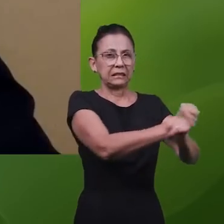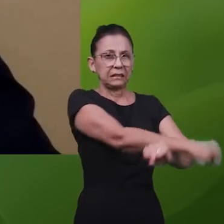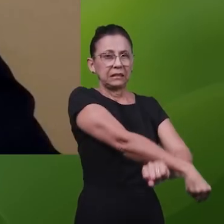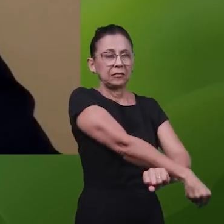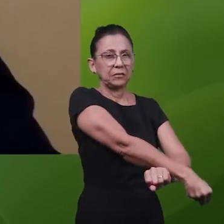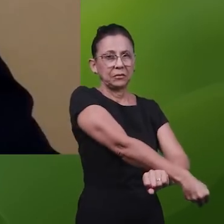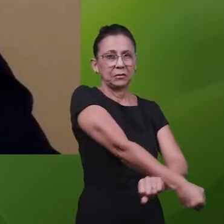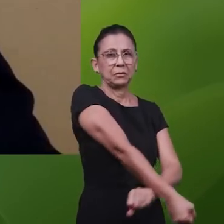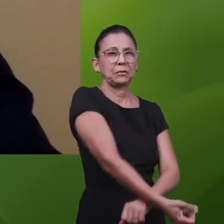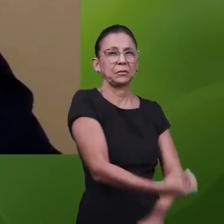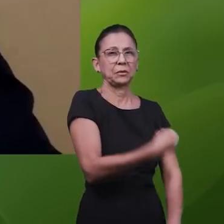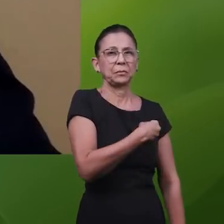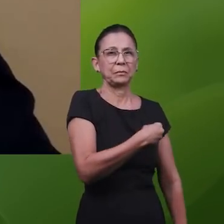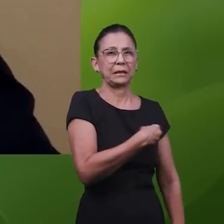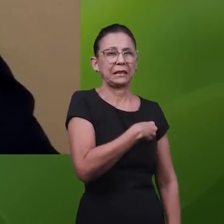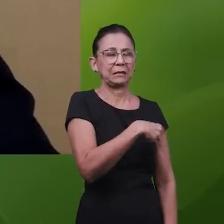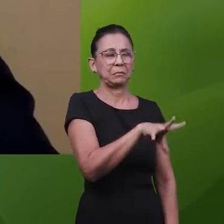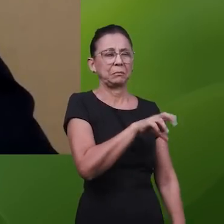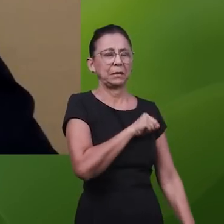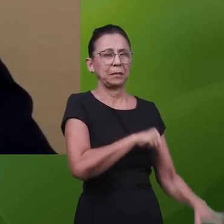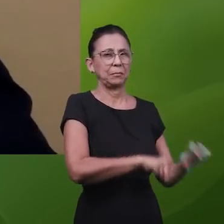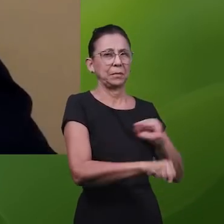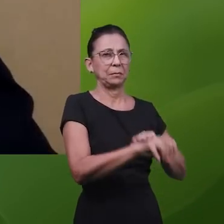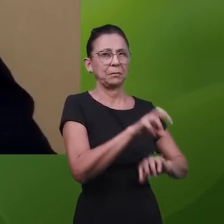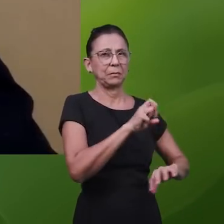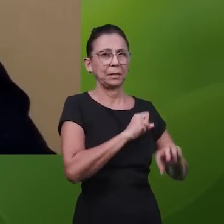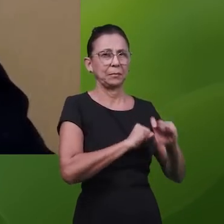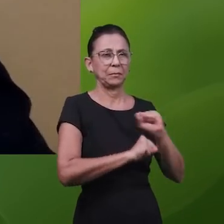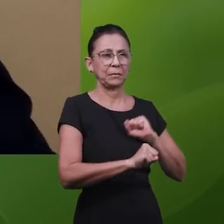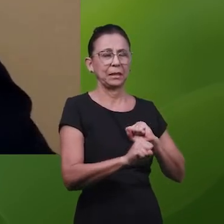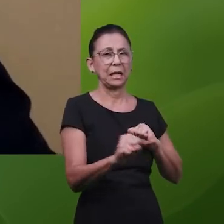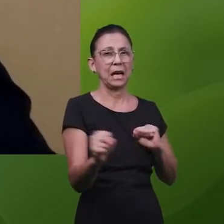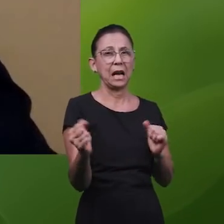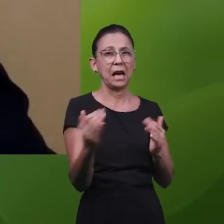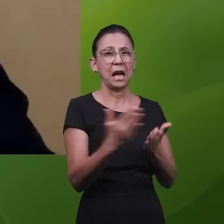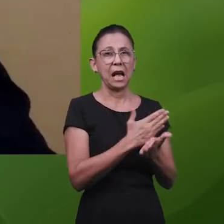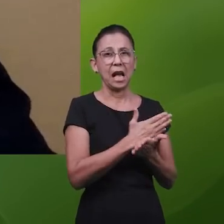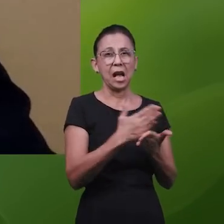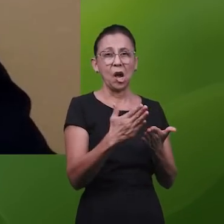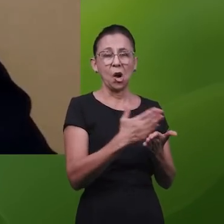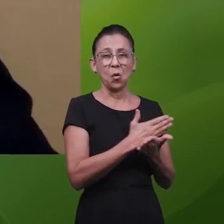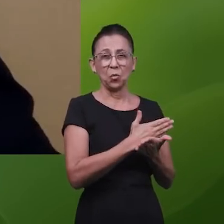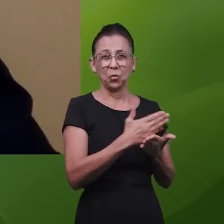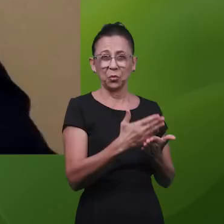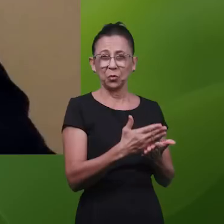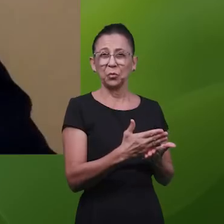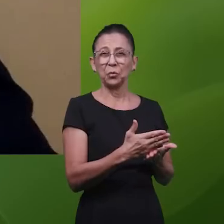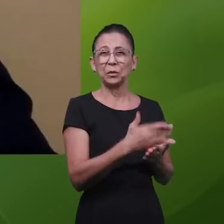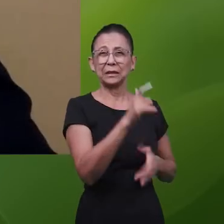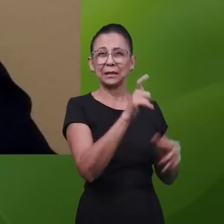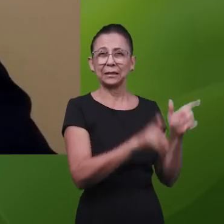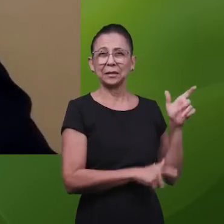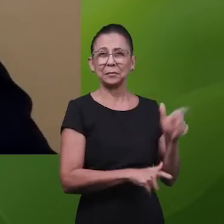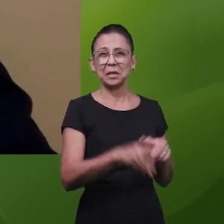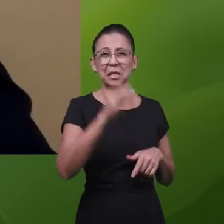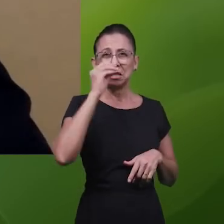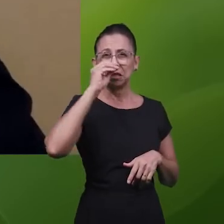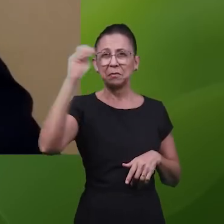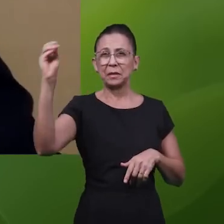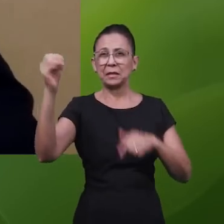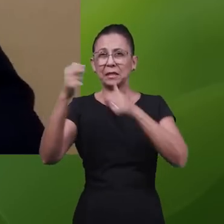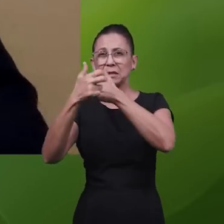pecado, alguns até que durante tanto tempo desprezaram, zombaram das coisas de